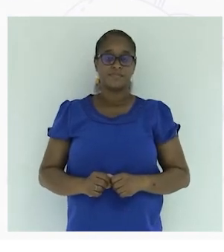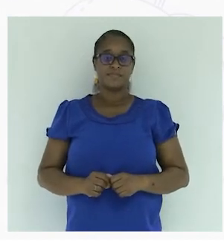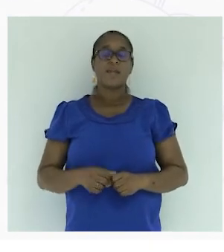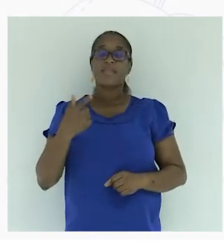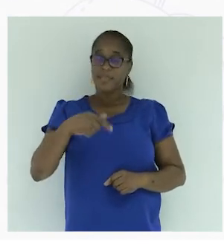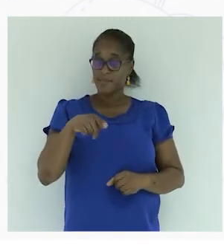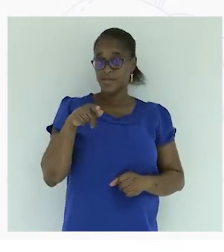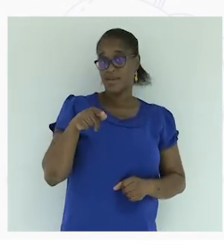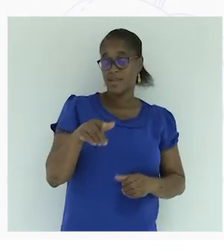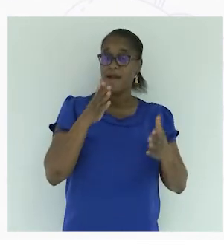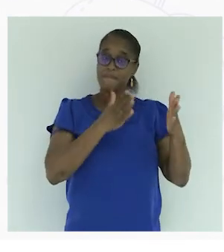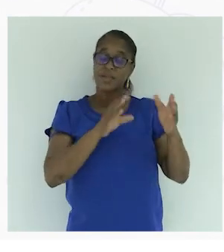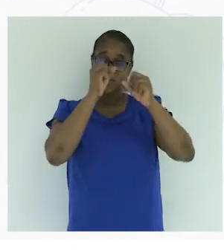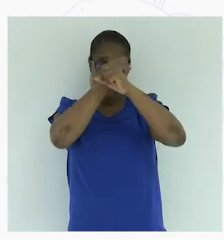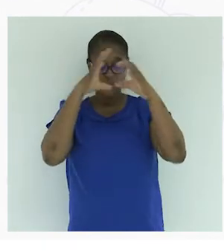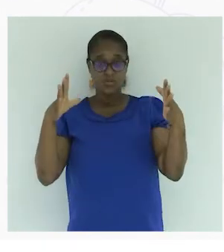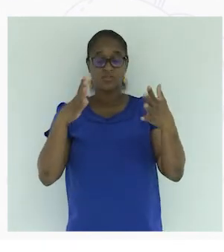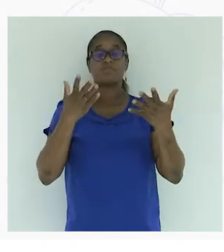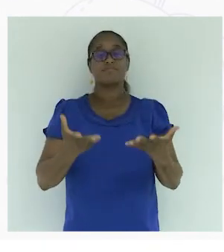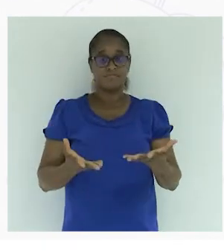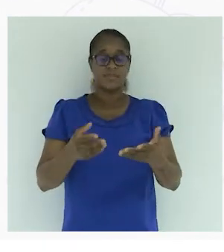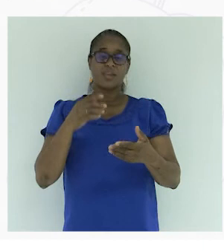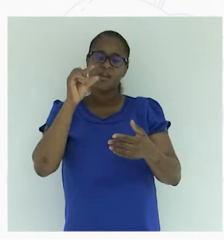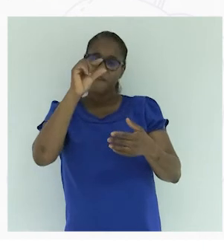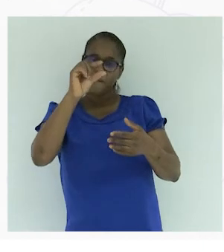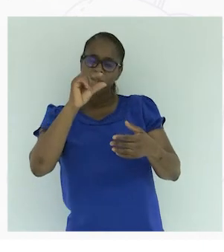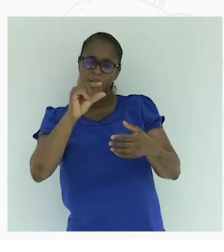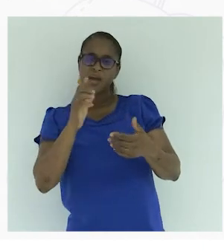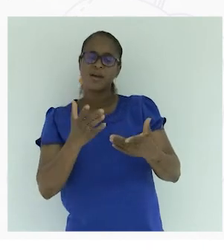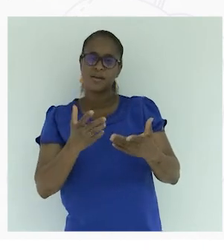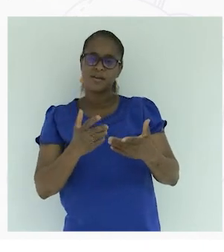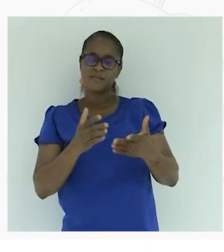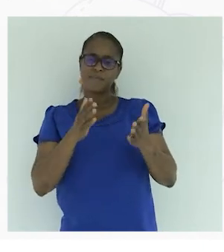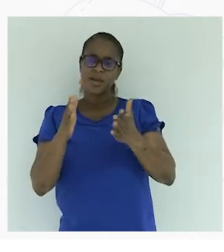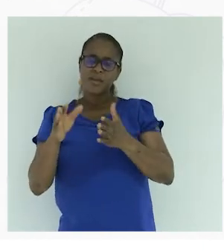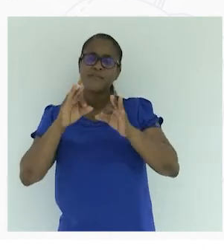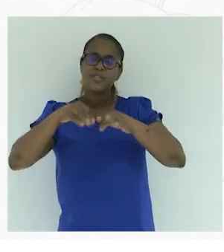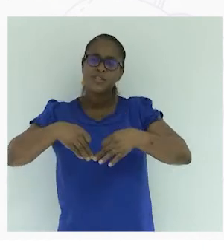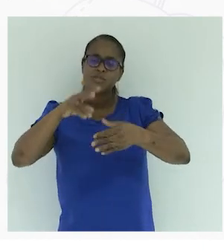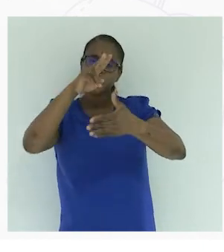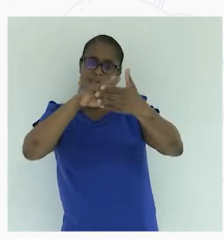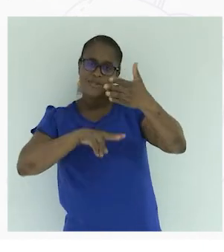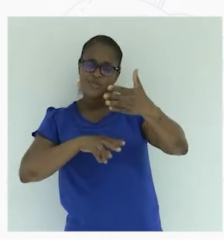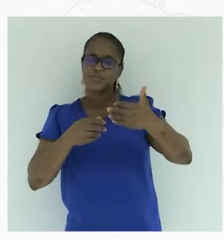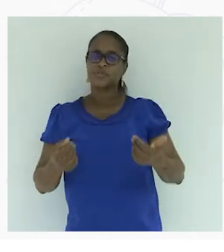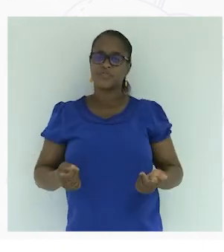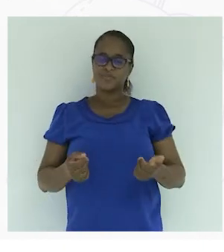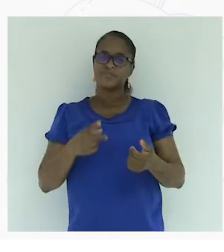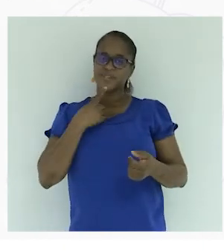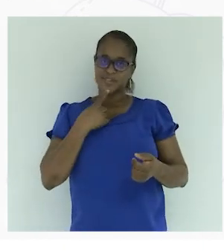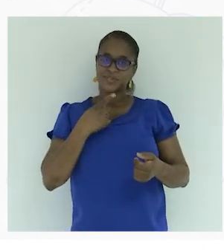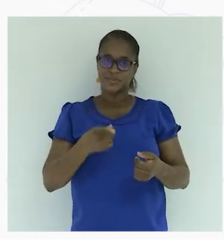que temos aqui a parte da conclusão, que é um parágrafo que finaliza o texto,